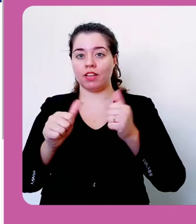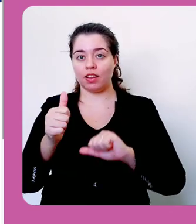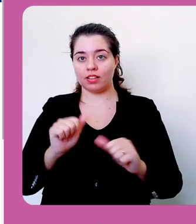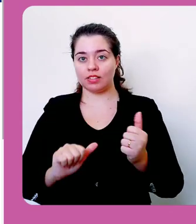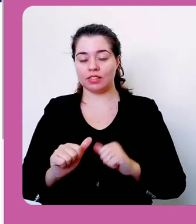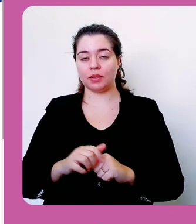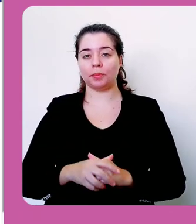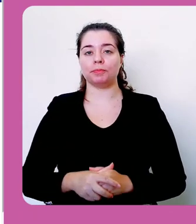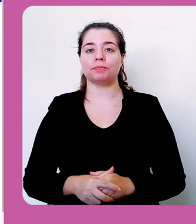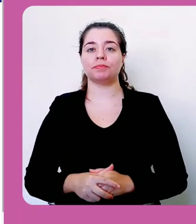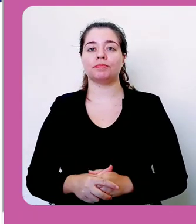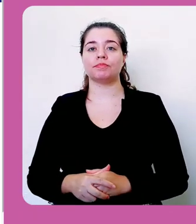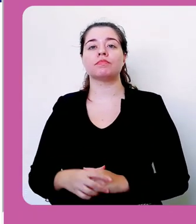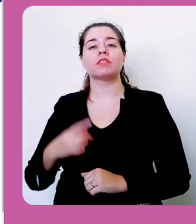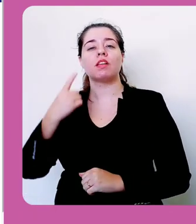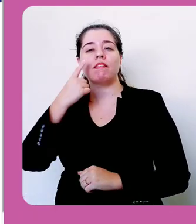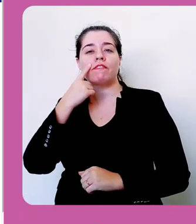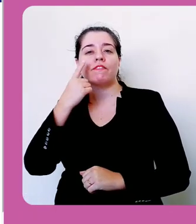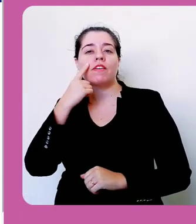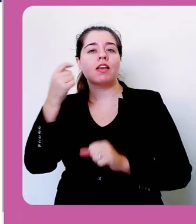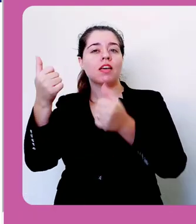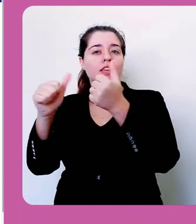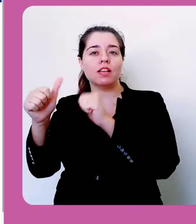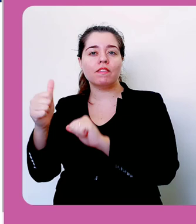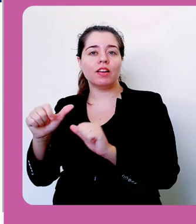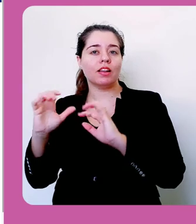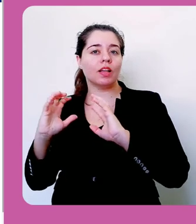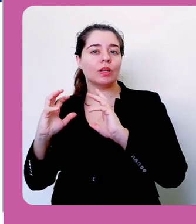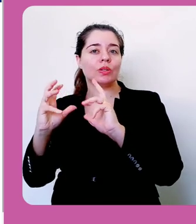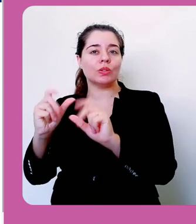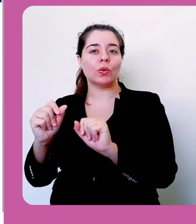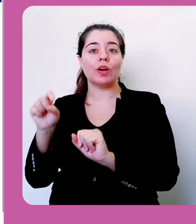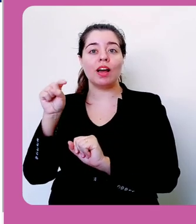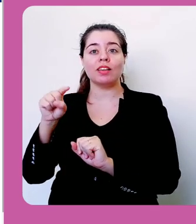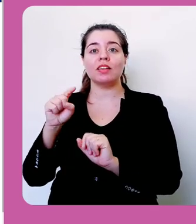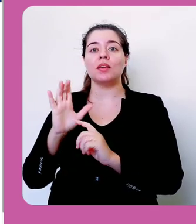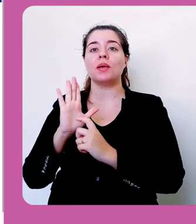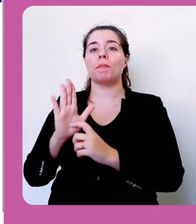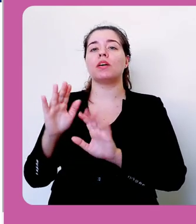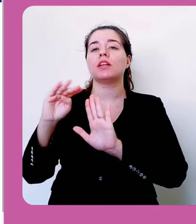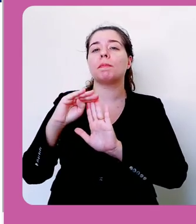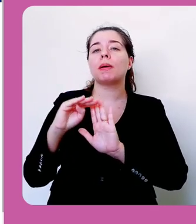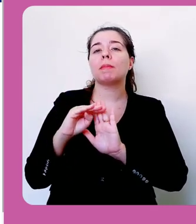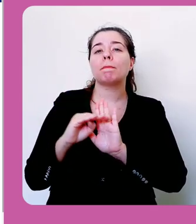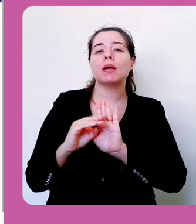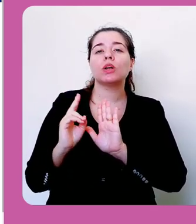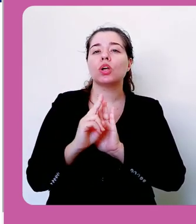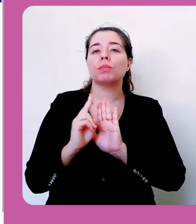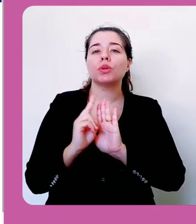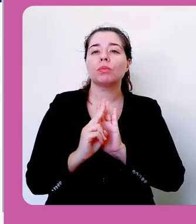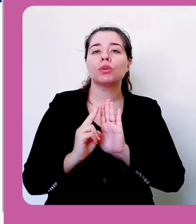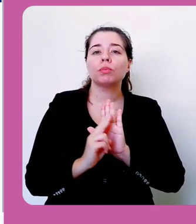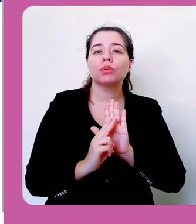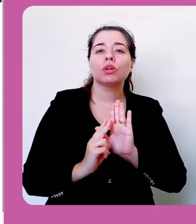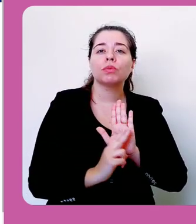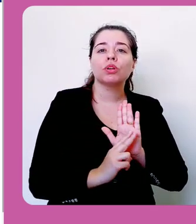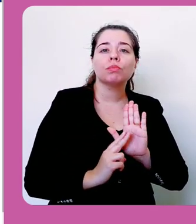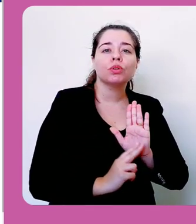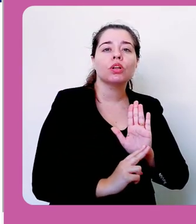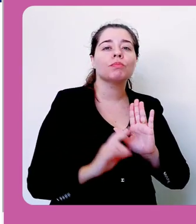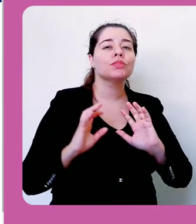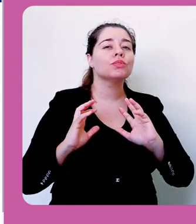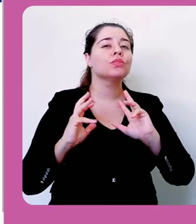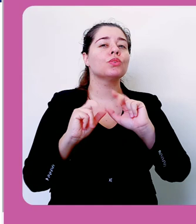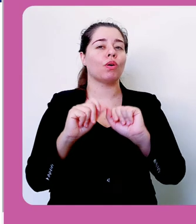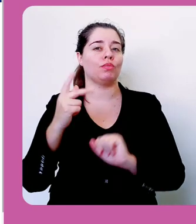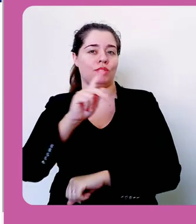avaliação: ver e avaliar todos os envios. Então vai aparecer aqui uma lista de todos os seus alunos, tá? E